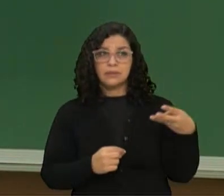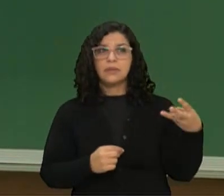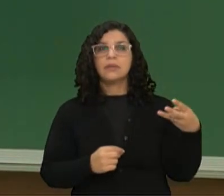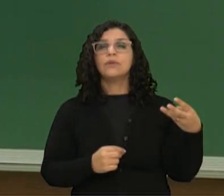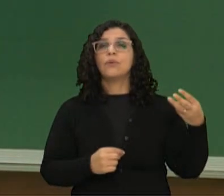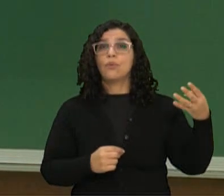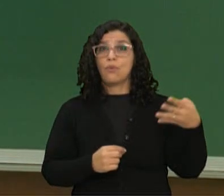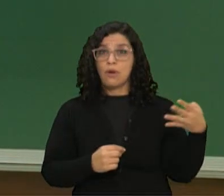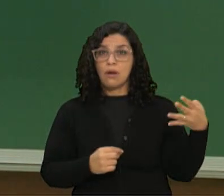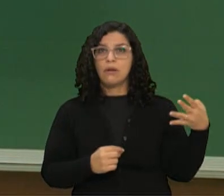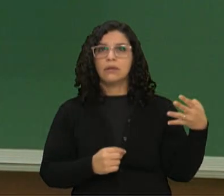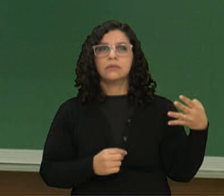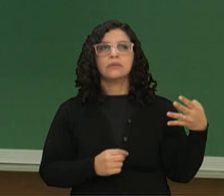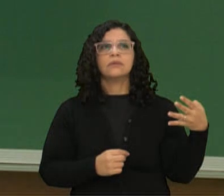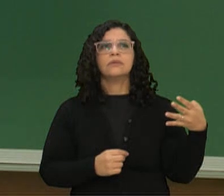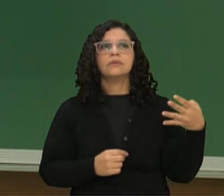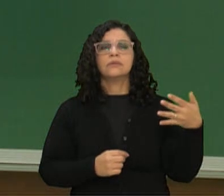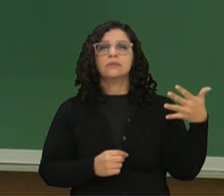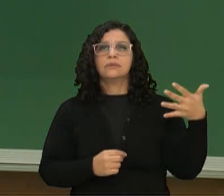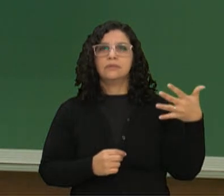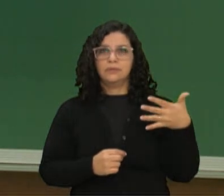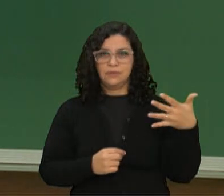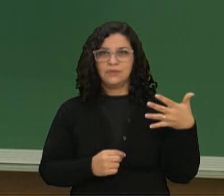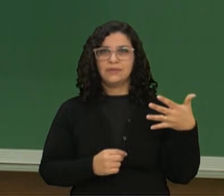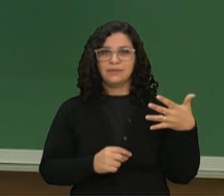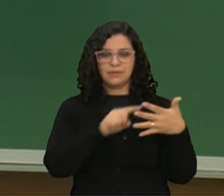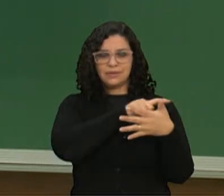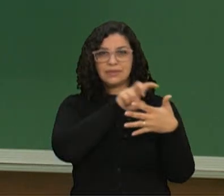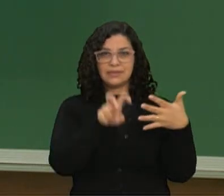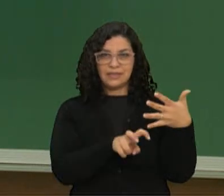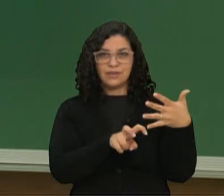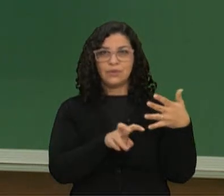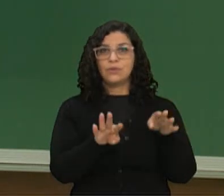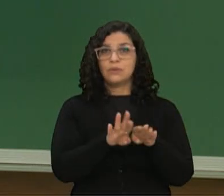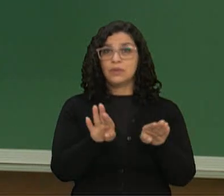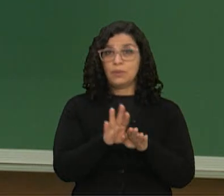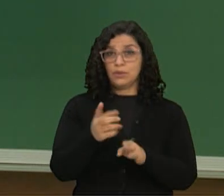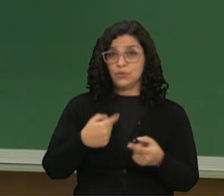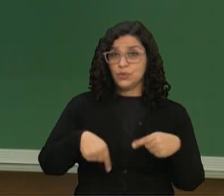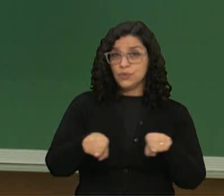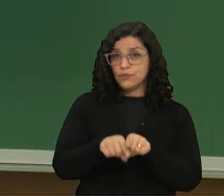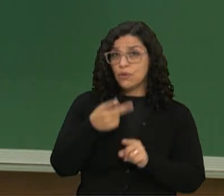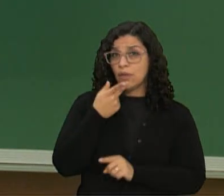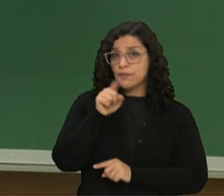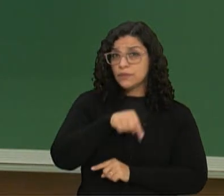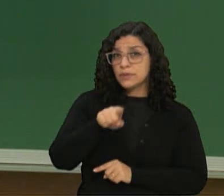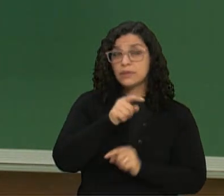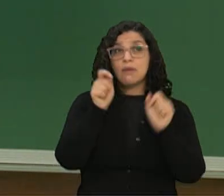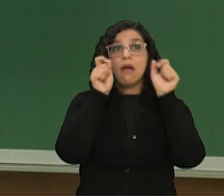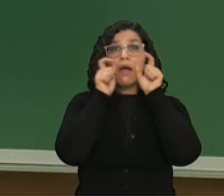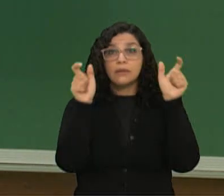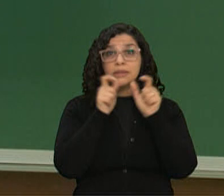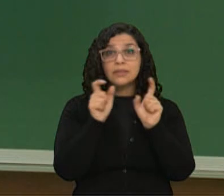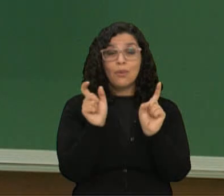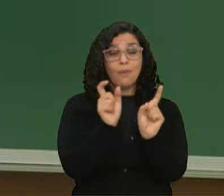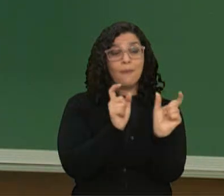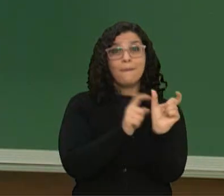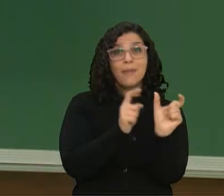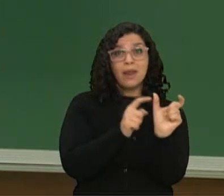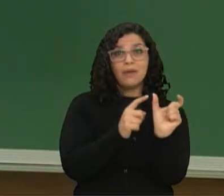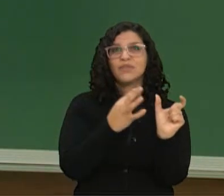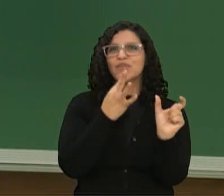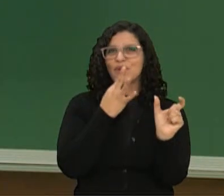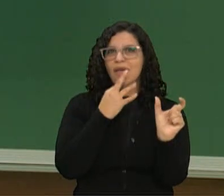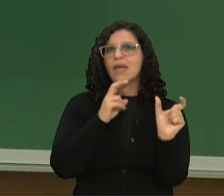Stay active. Limit alcohol use. Mais uma vez digo para vocês, preste atenção nas palavrinhas cognatas,